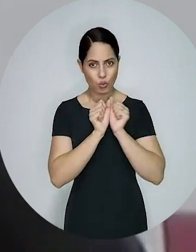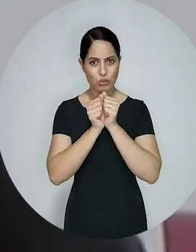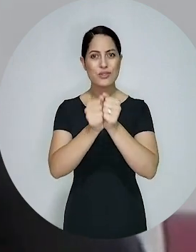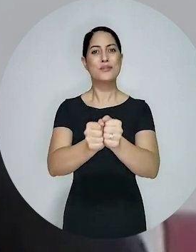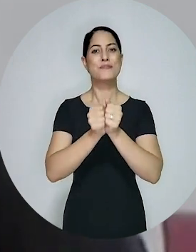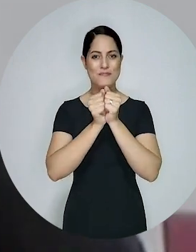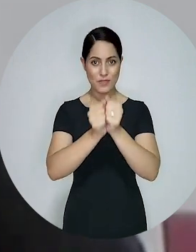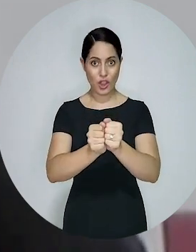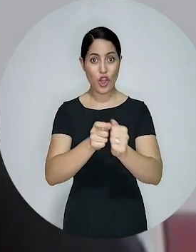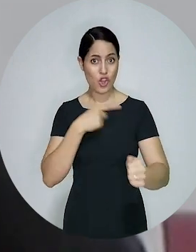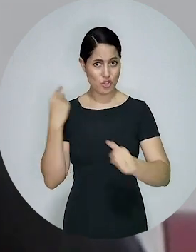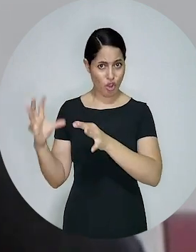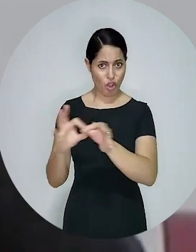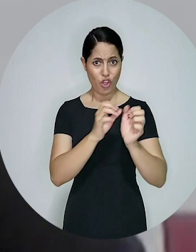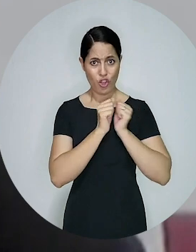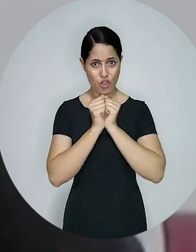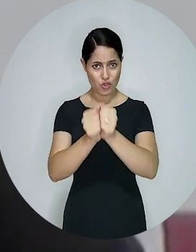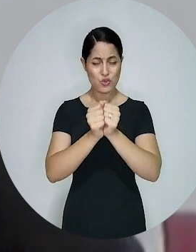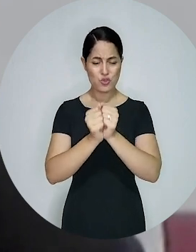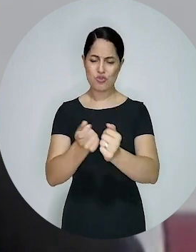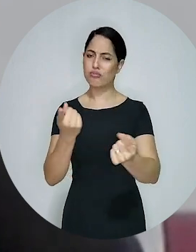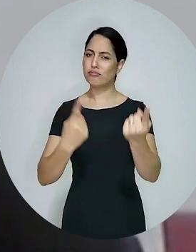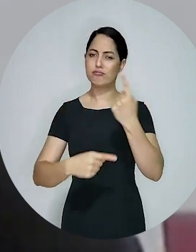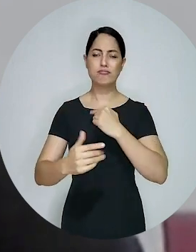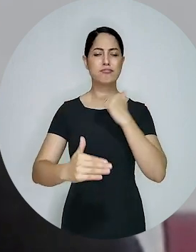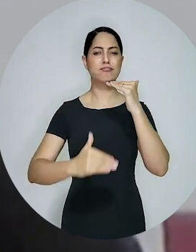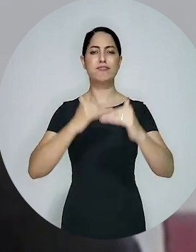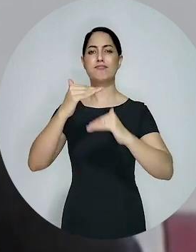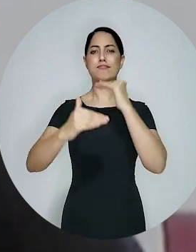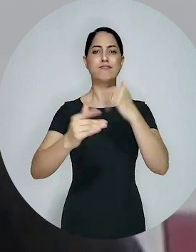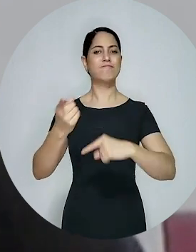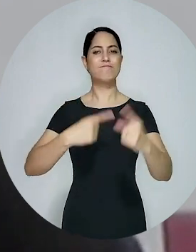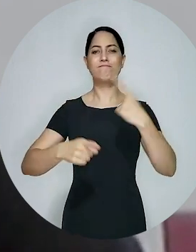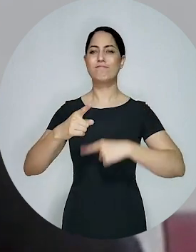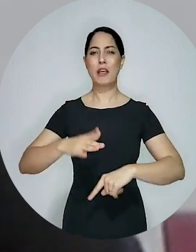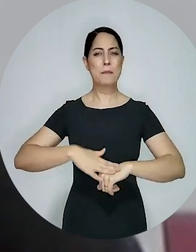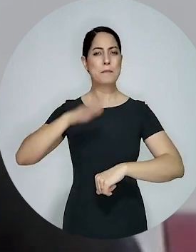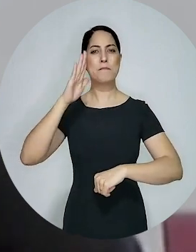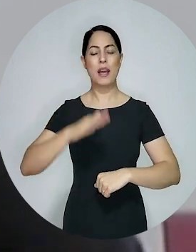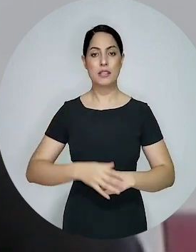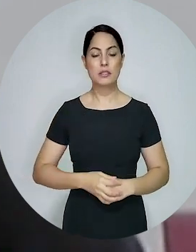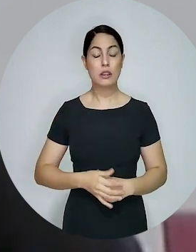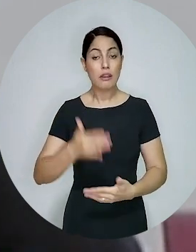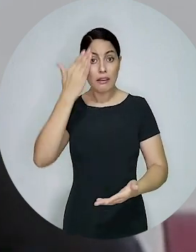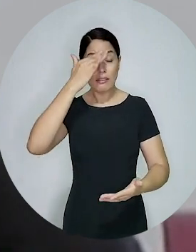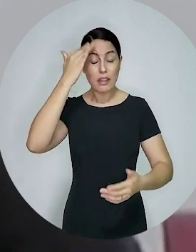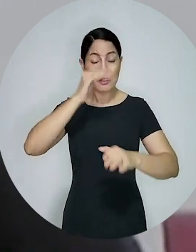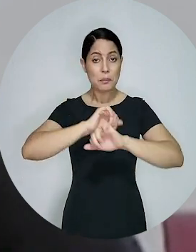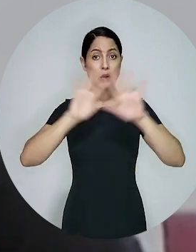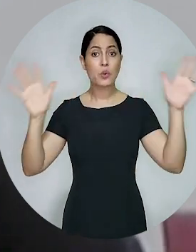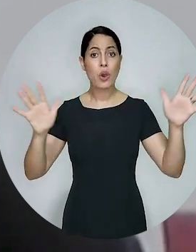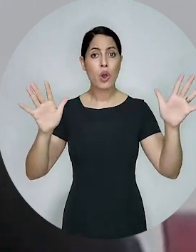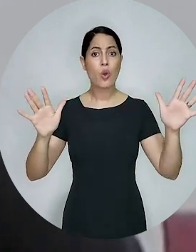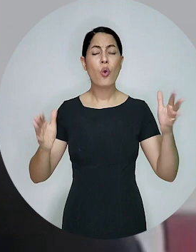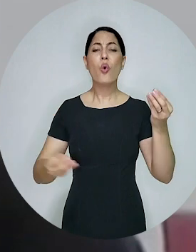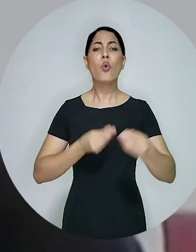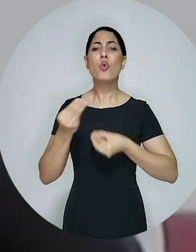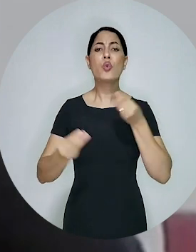porque juntos construiremos muito mais e saberemos muito mais qual é a melhor